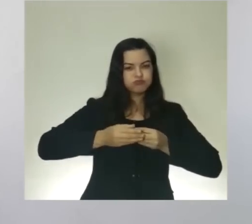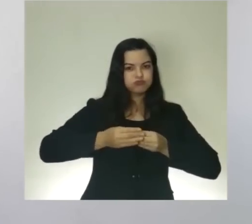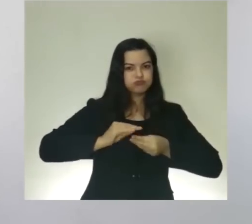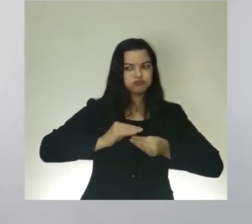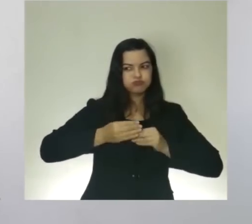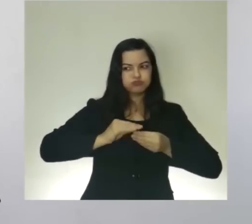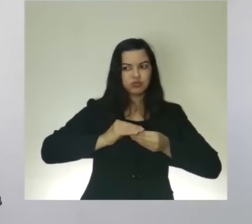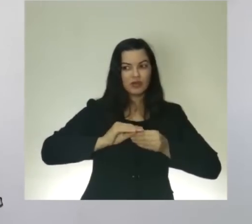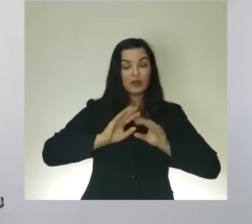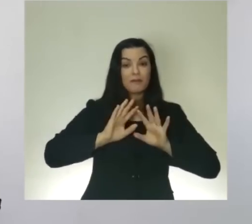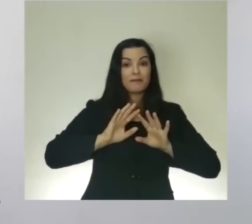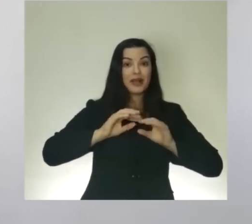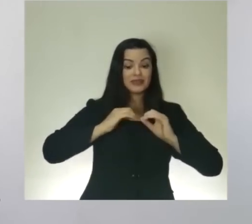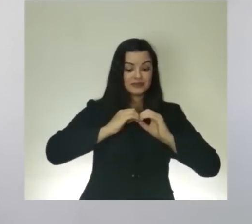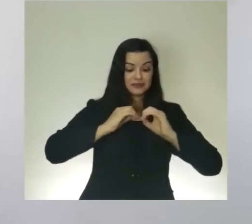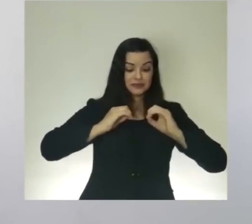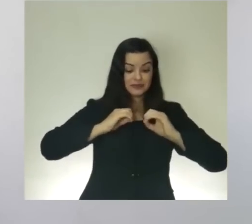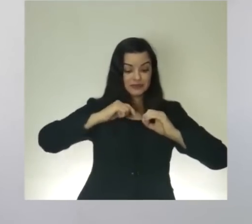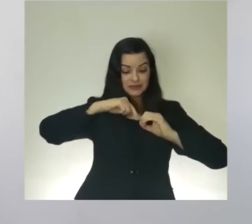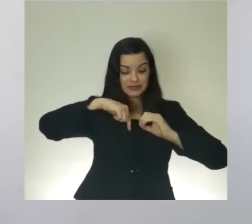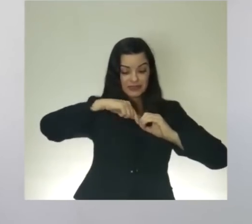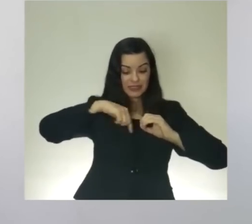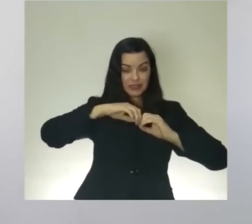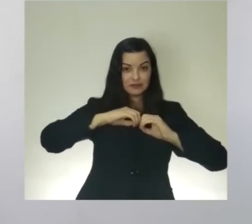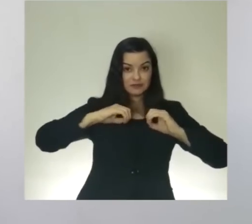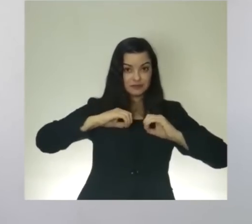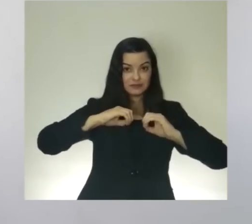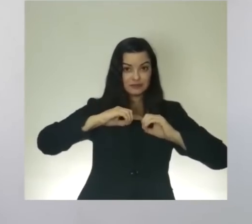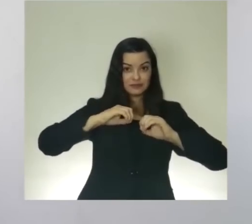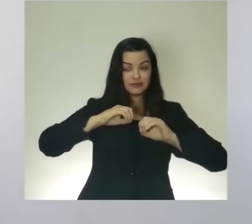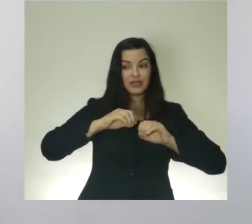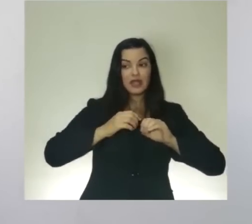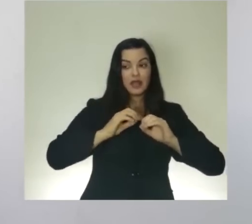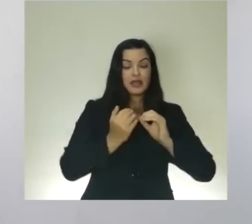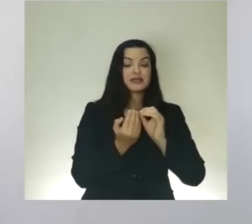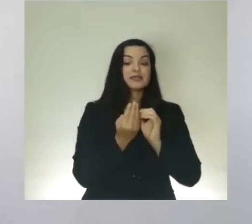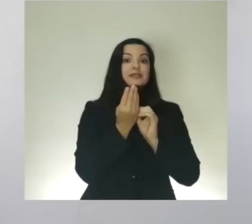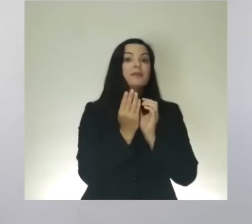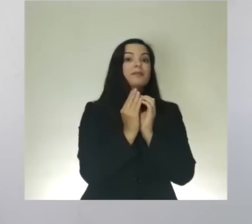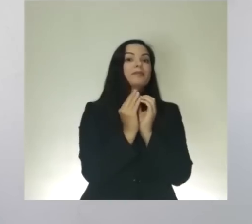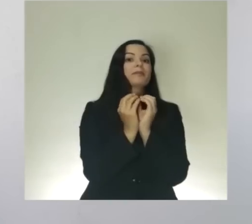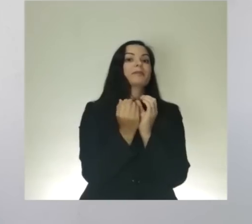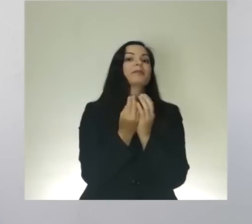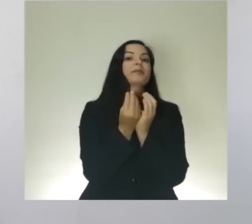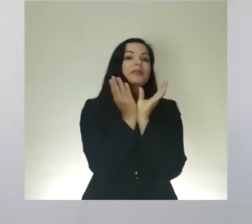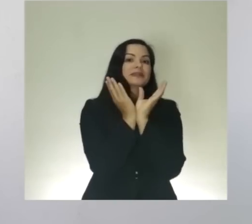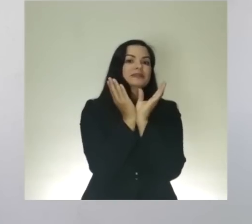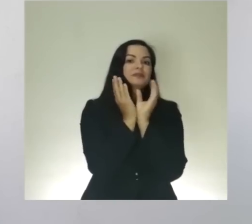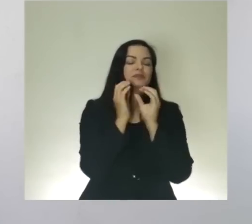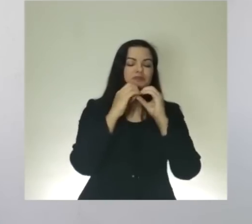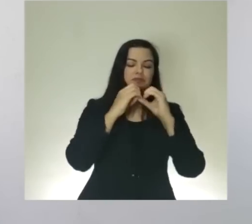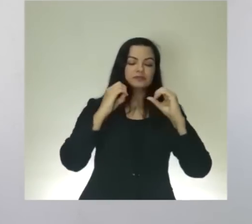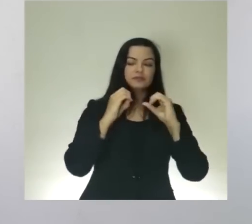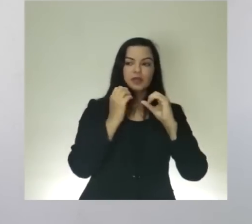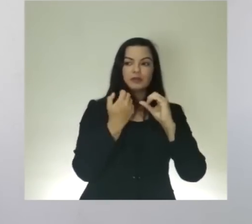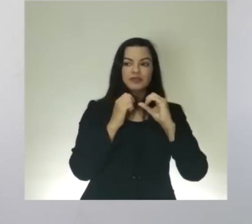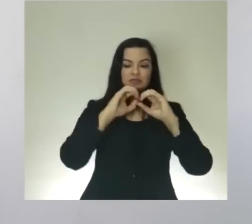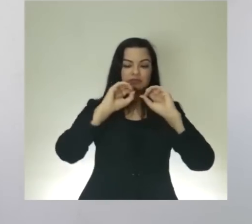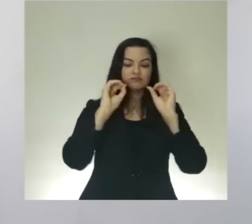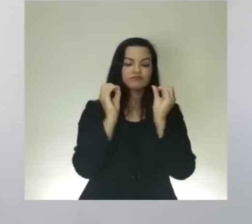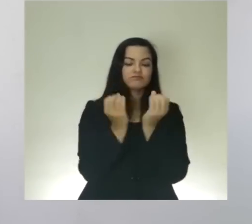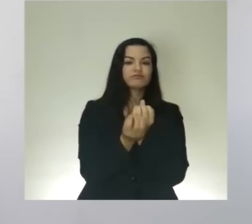nós colocamos o pé, você deixa ela pra cima, ó. Porque ela vai ter que fazer isso aqui na sua bolinha de meia, ó. Enrolei,